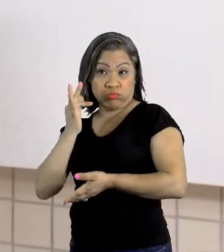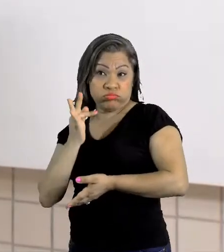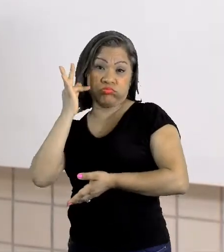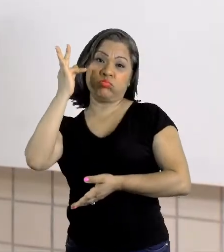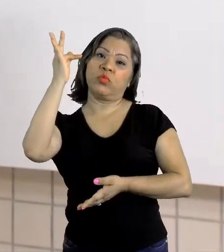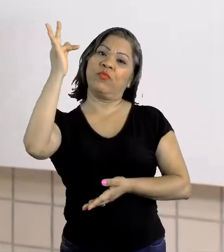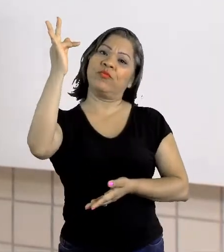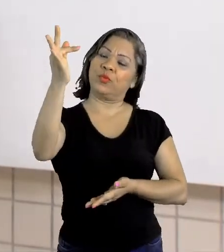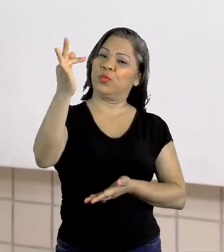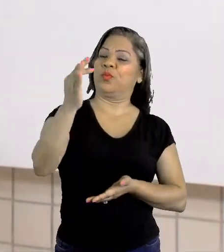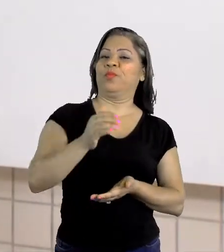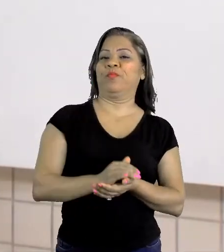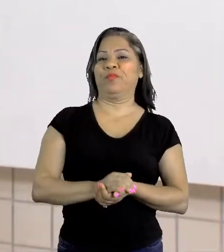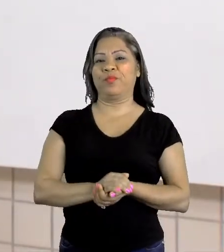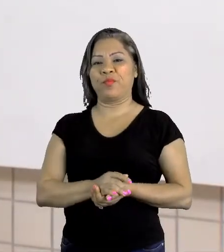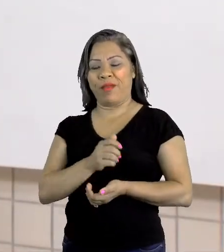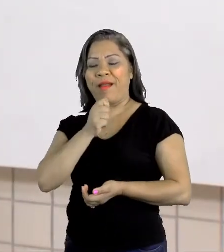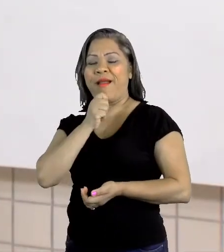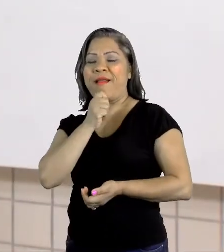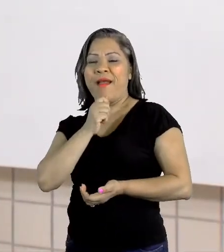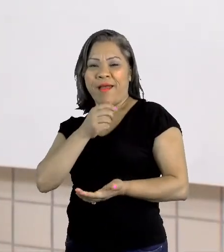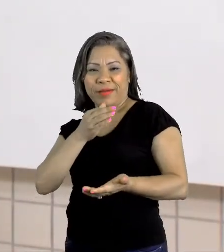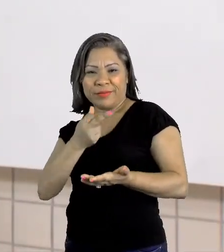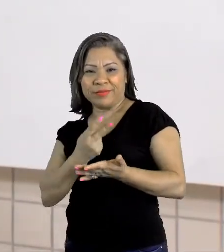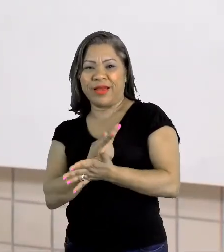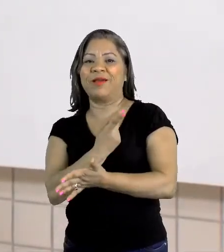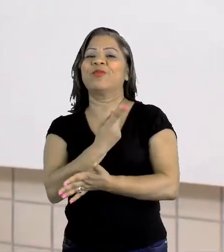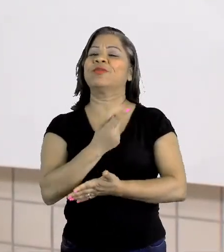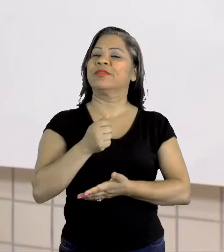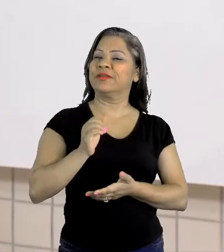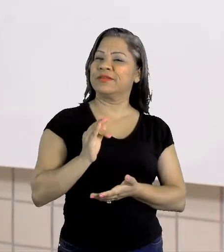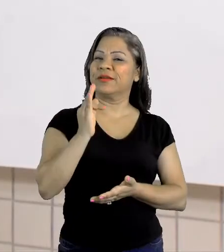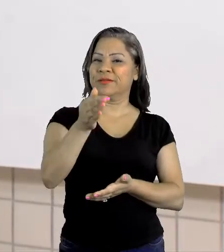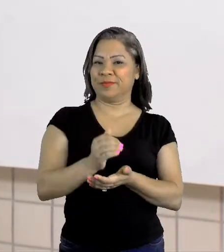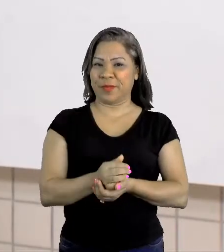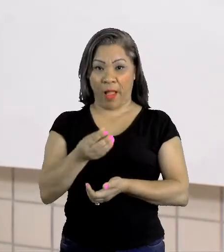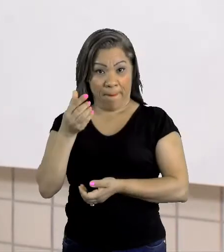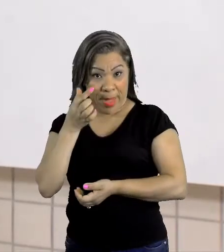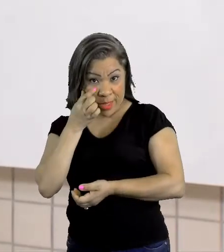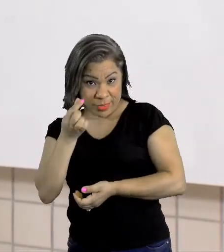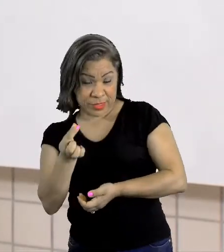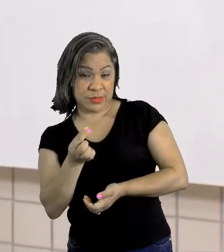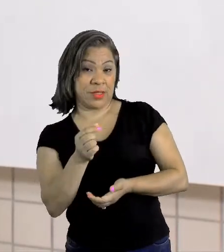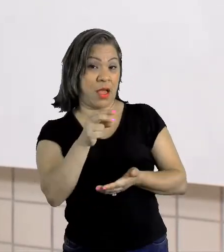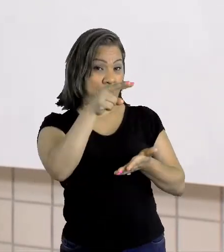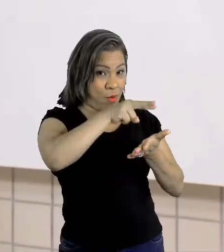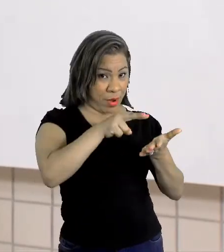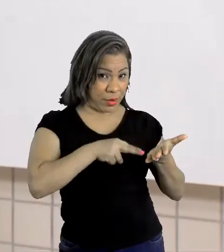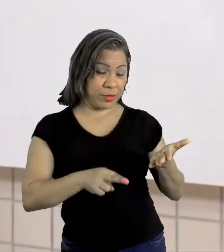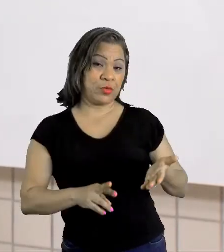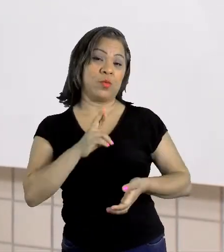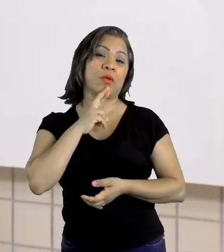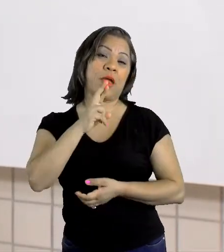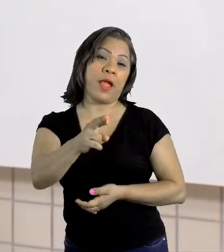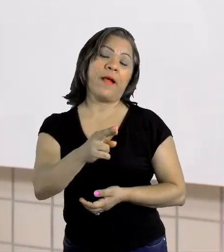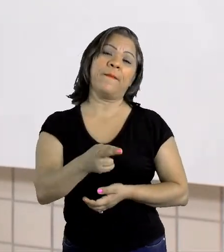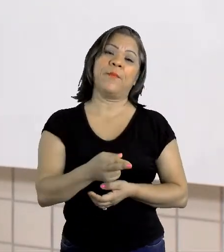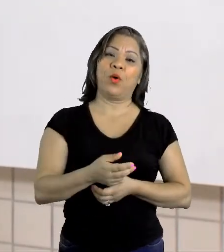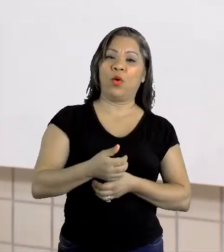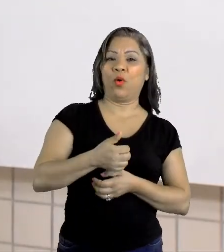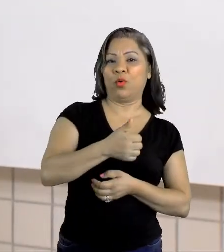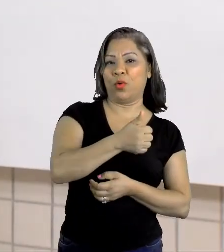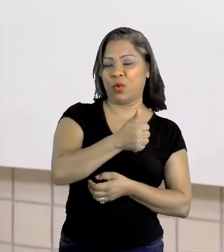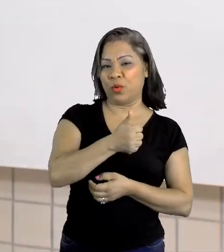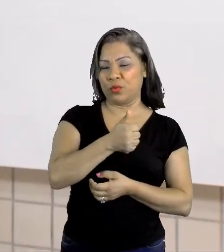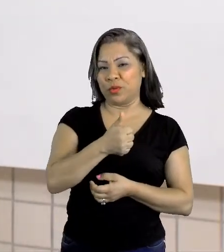vai acontecer. Presta atenção, faça a leitura e responda a número 3, ok? Vamos